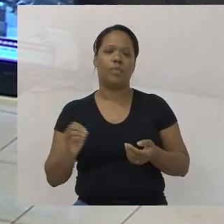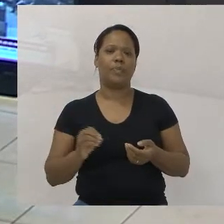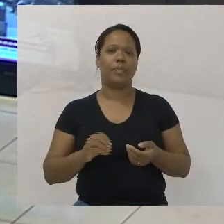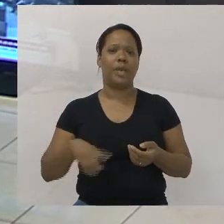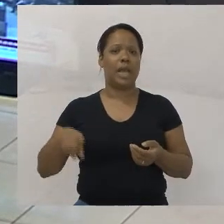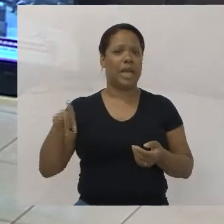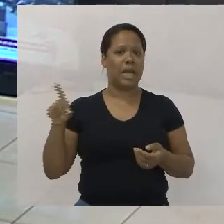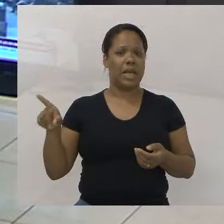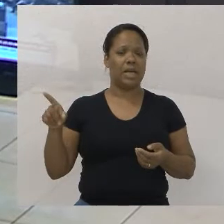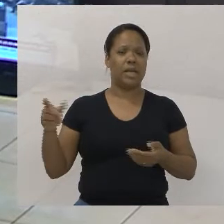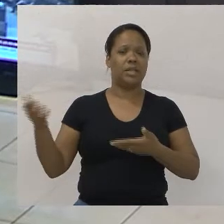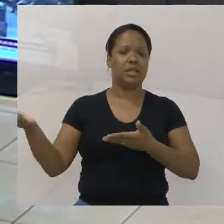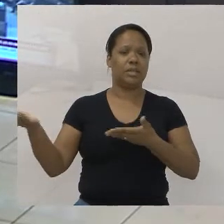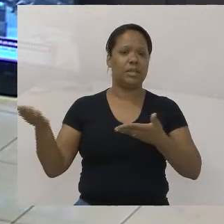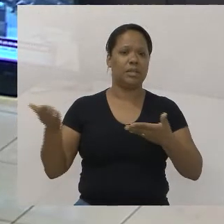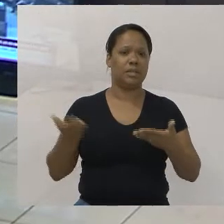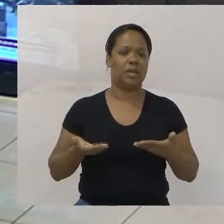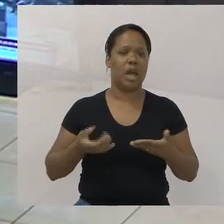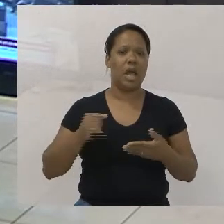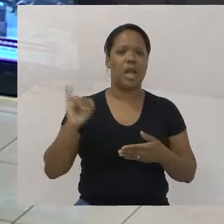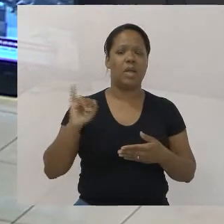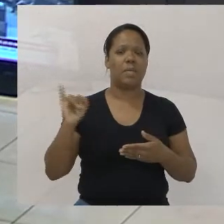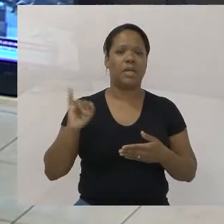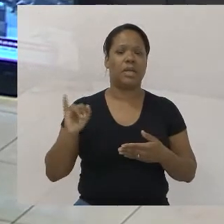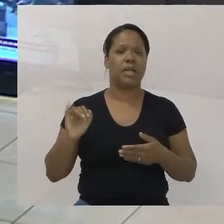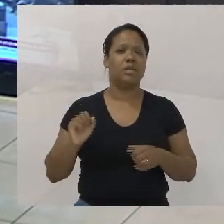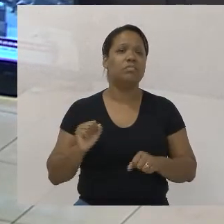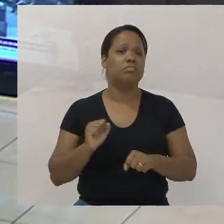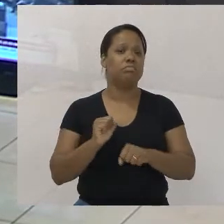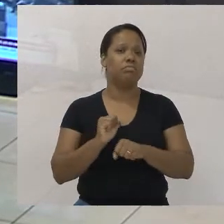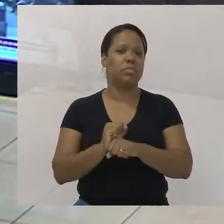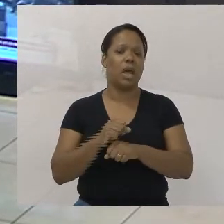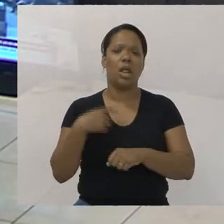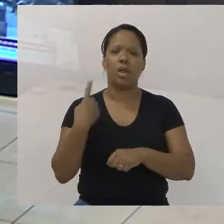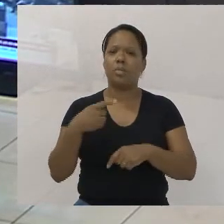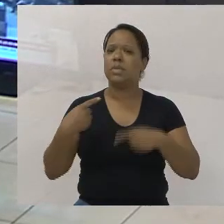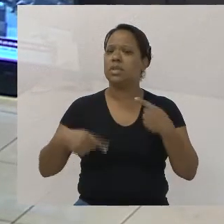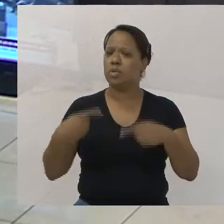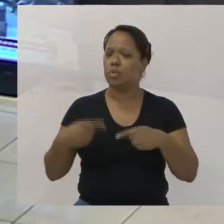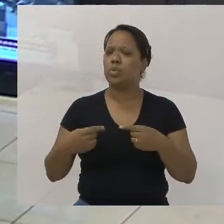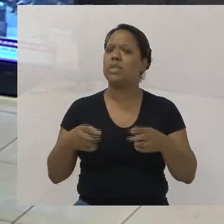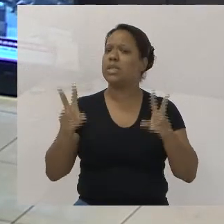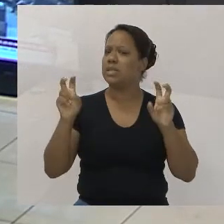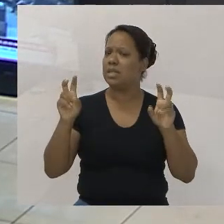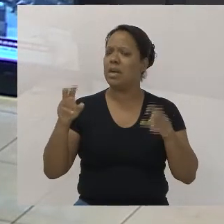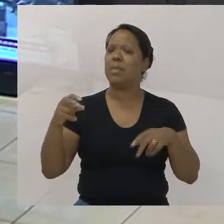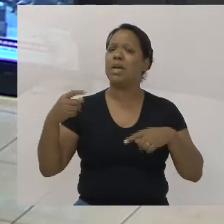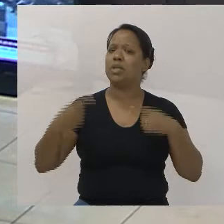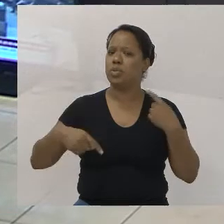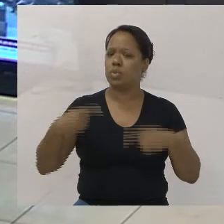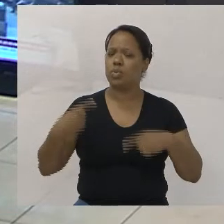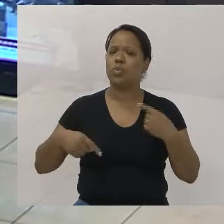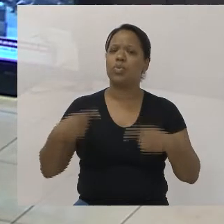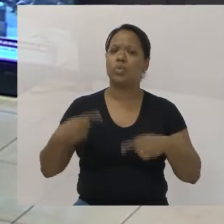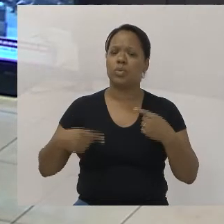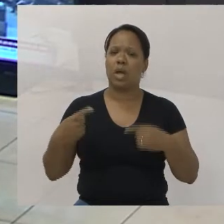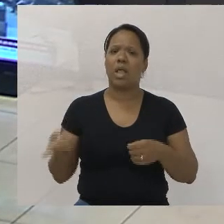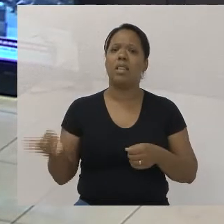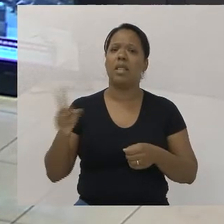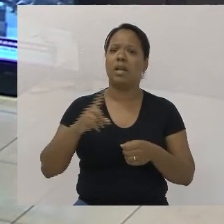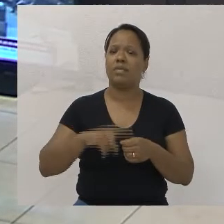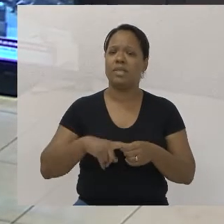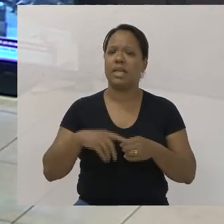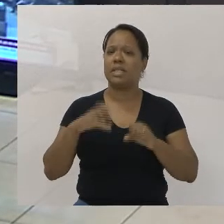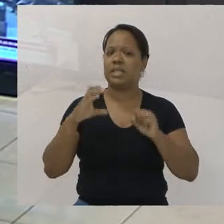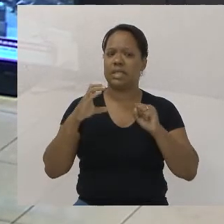esse repasse novamente por mandar diz seja suspenso nós vamos discutir muito esse assunto aqui a intervenção e da evolução da